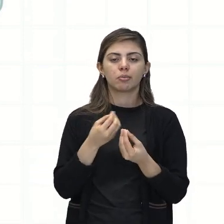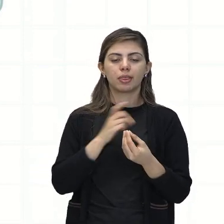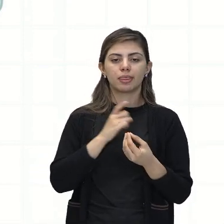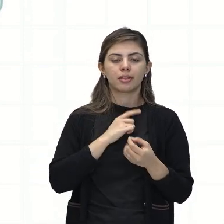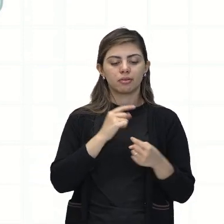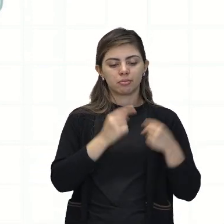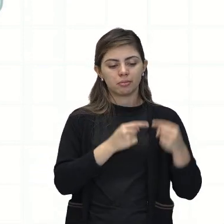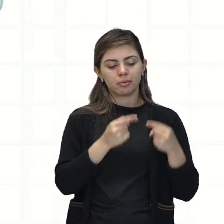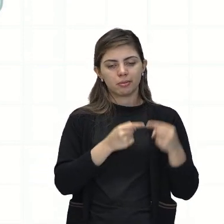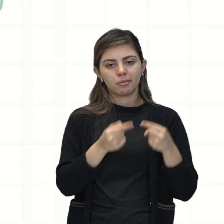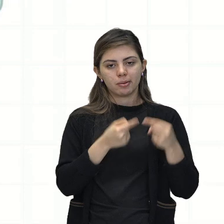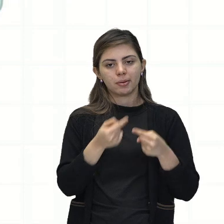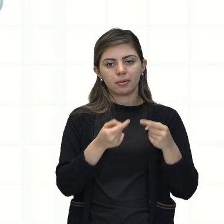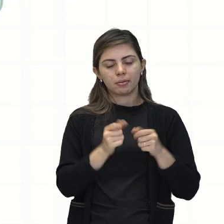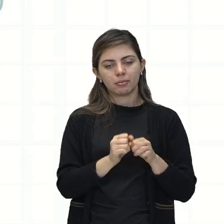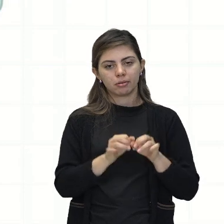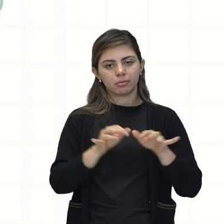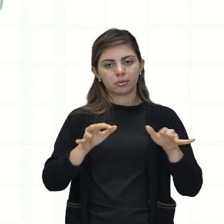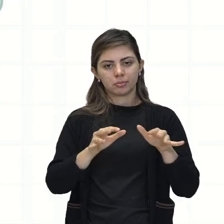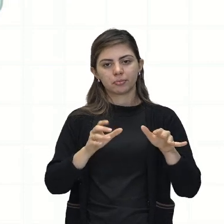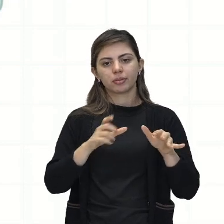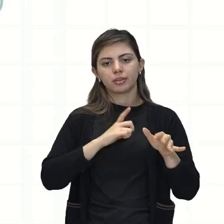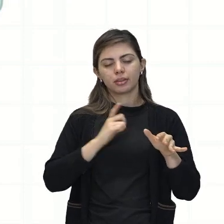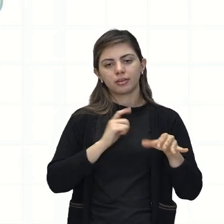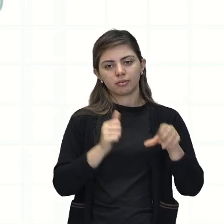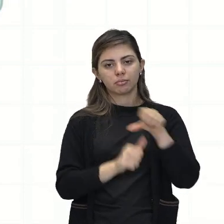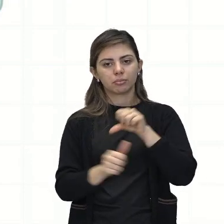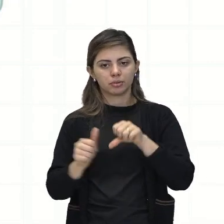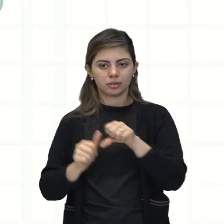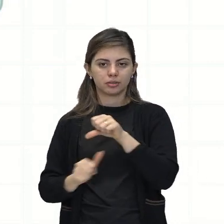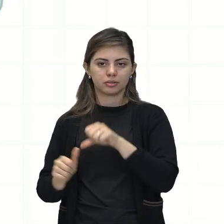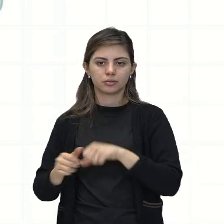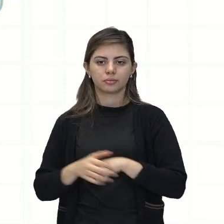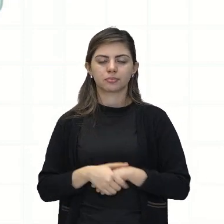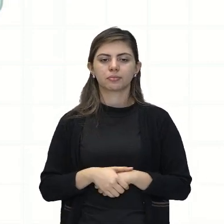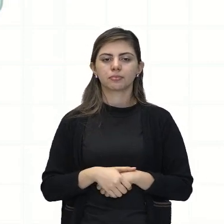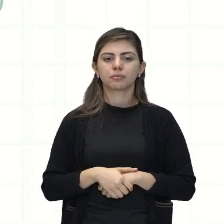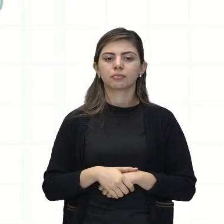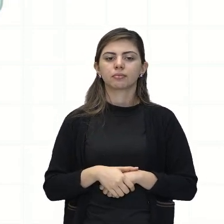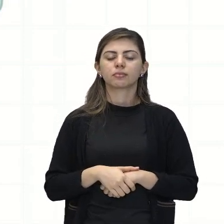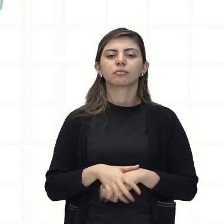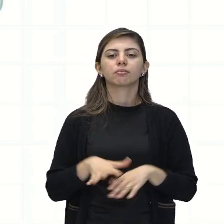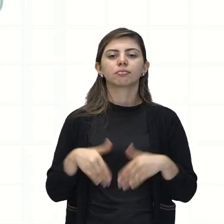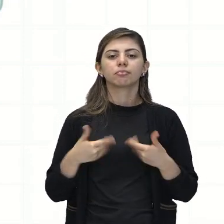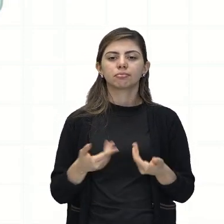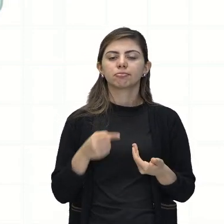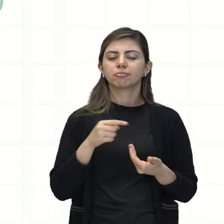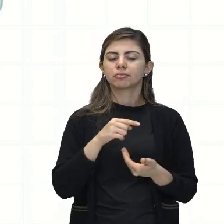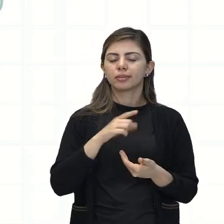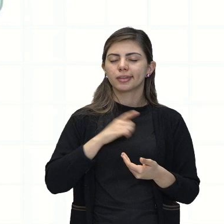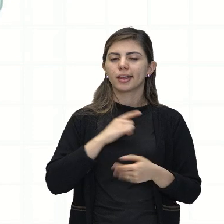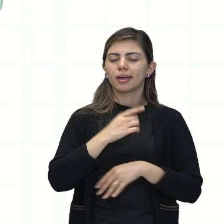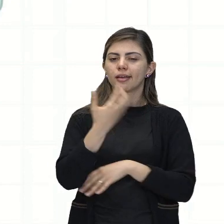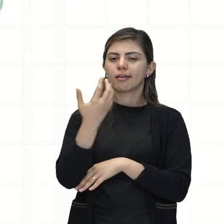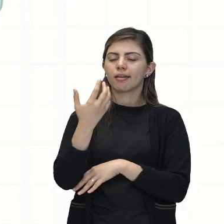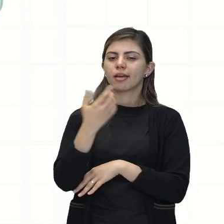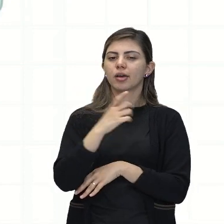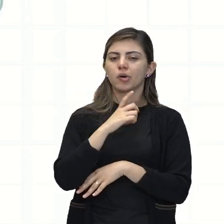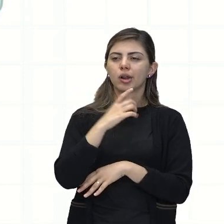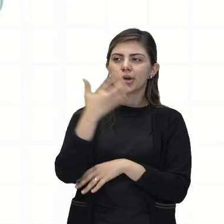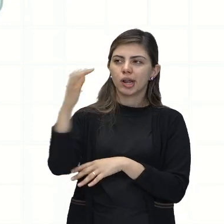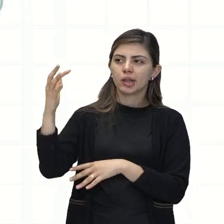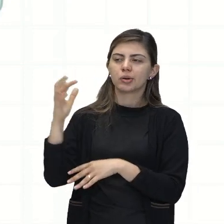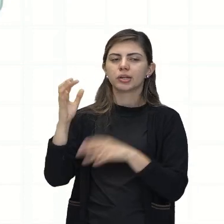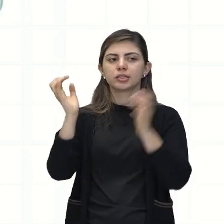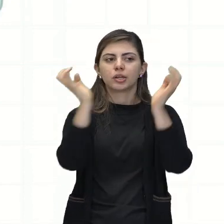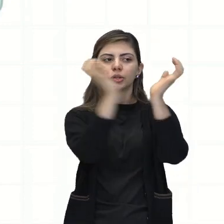tendo alterações conforme o ambiente. Tá? Então, todos esses reinos da natureza, eles